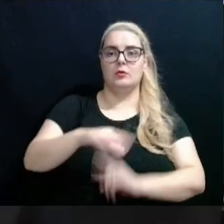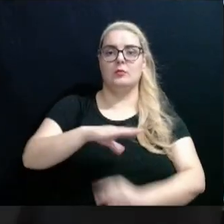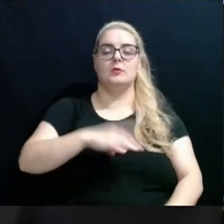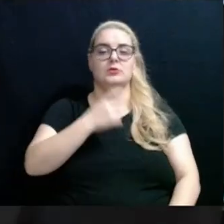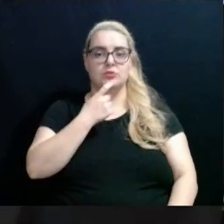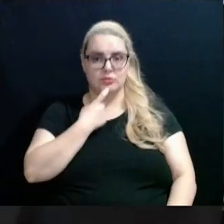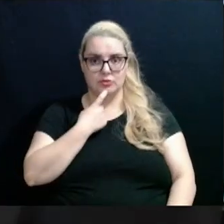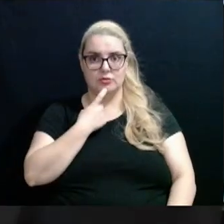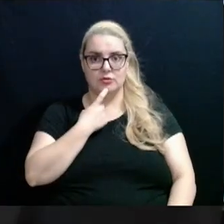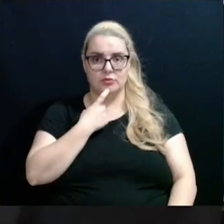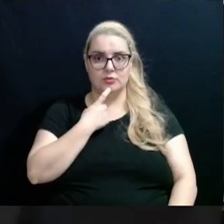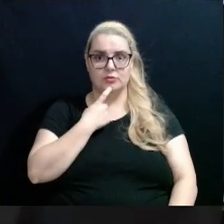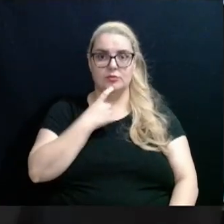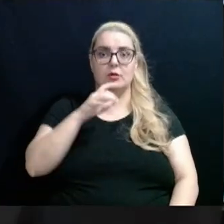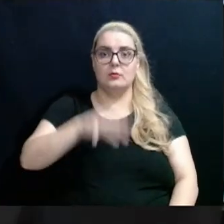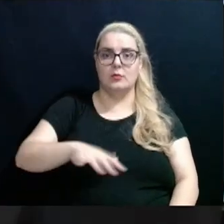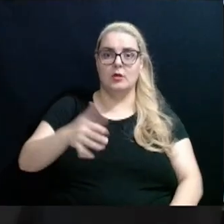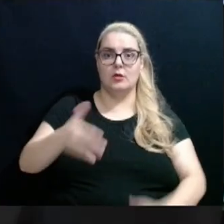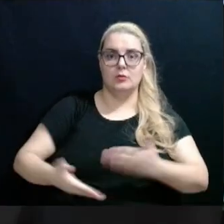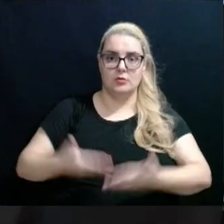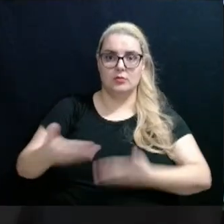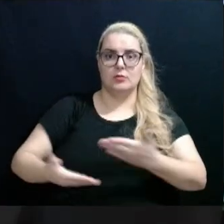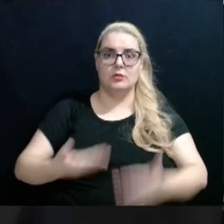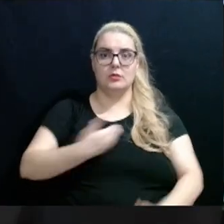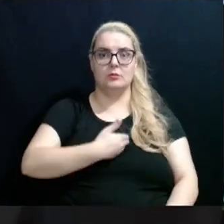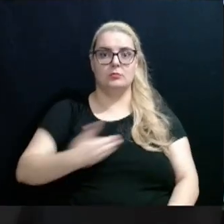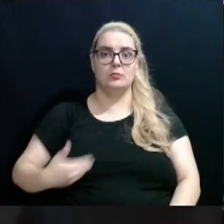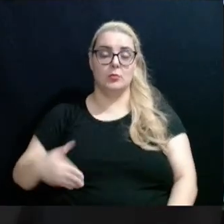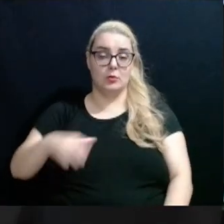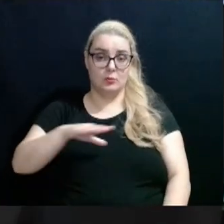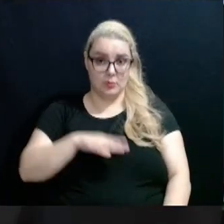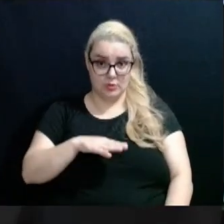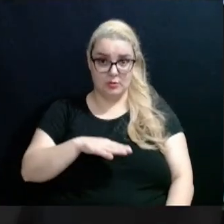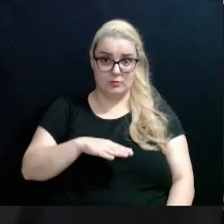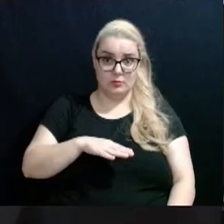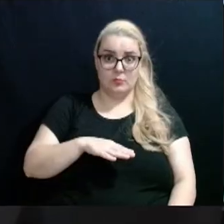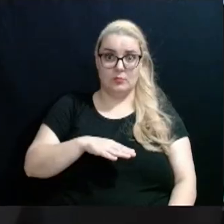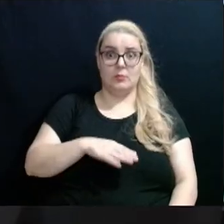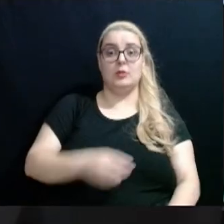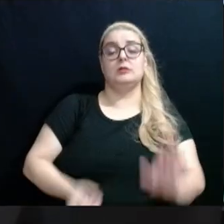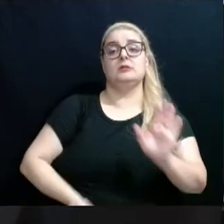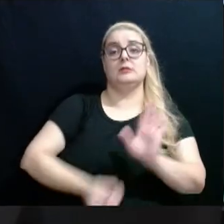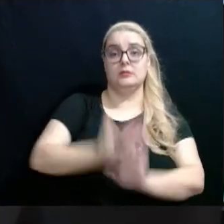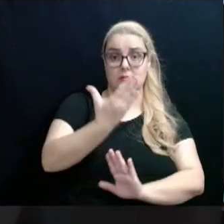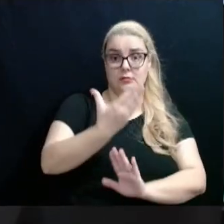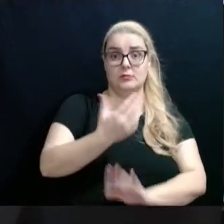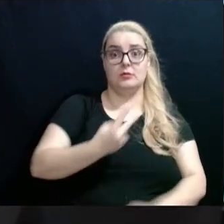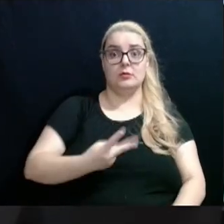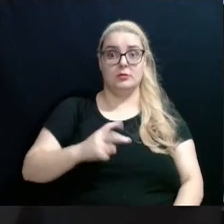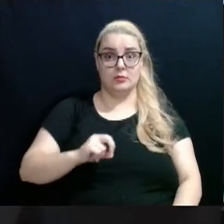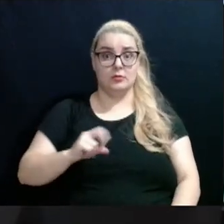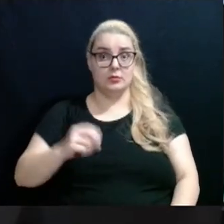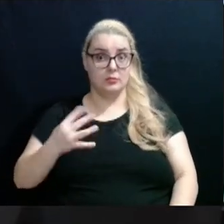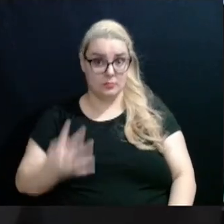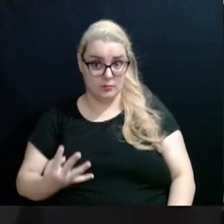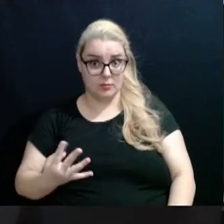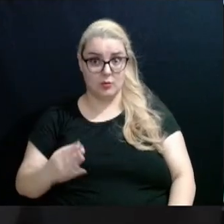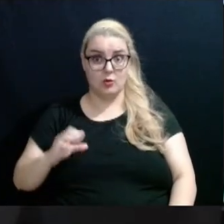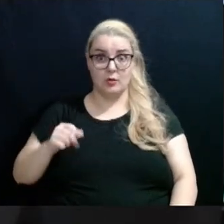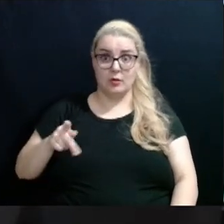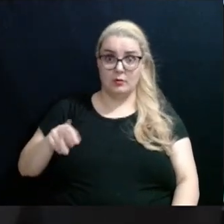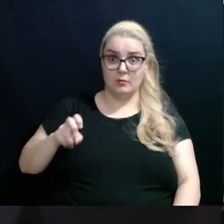Campinas, destinado aos servidores públicos municipais. Desde a sua criação em 2004, o Camprev